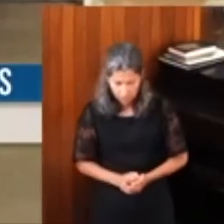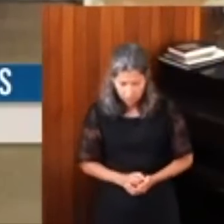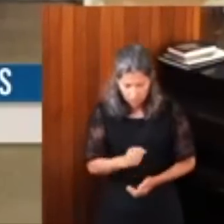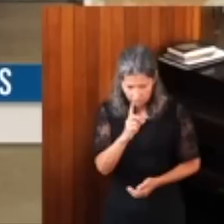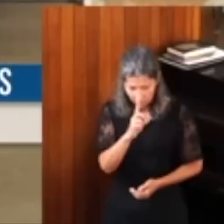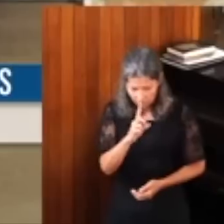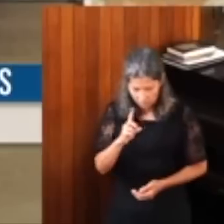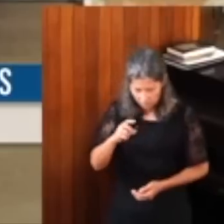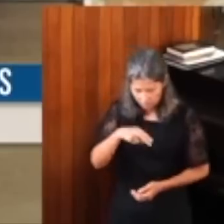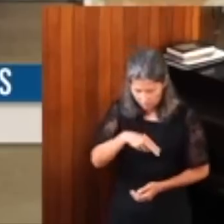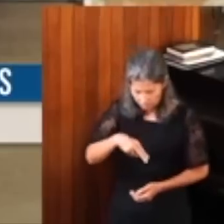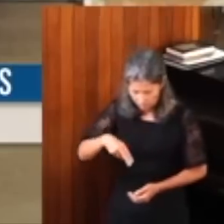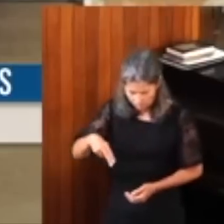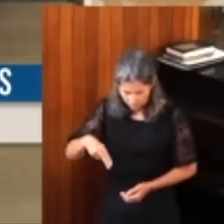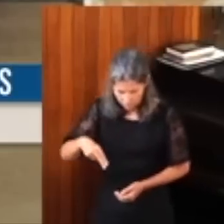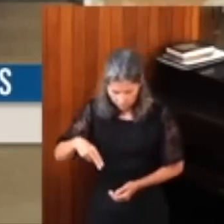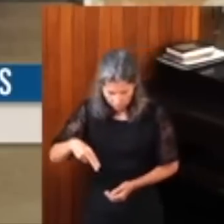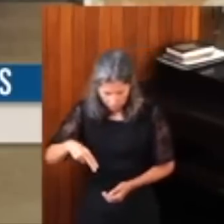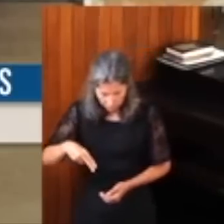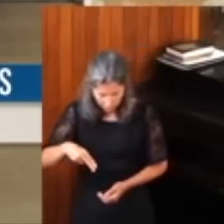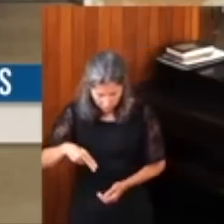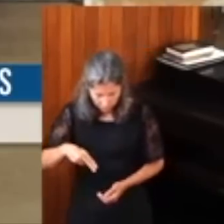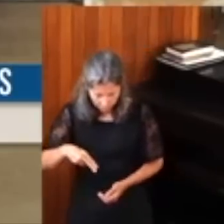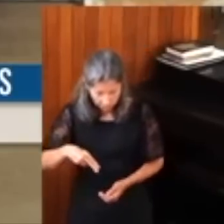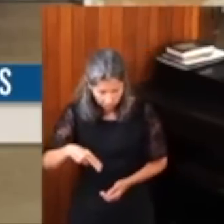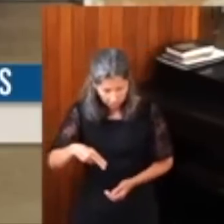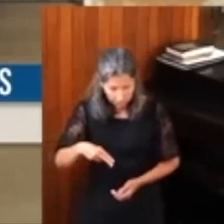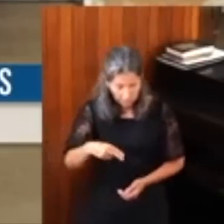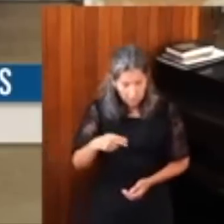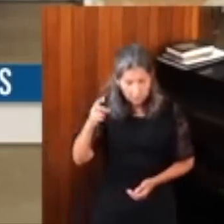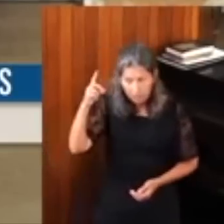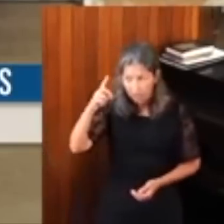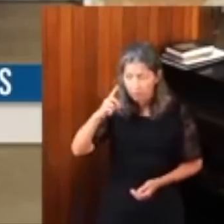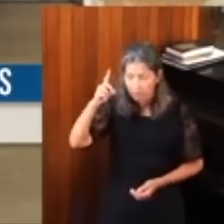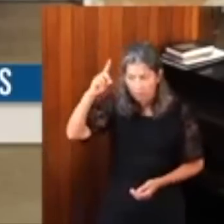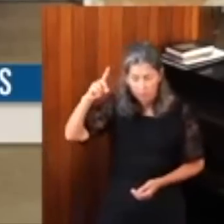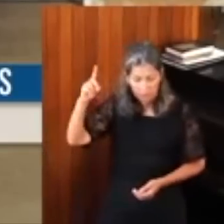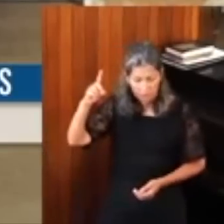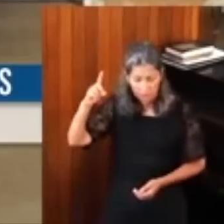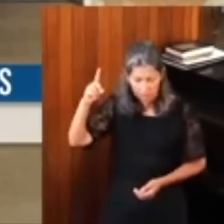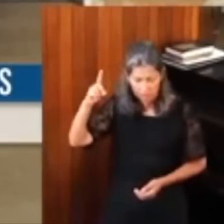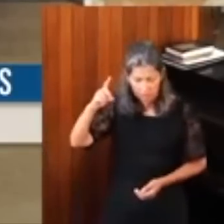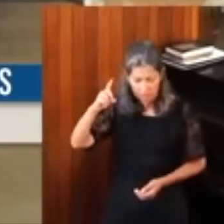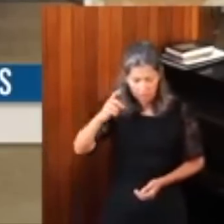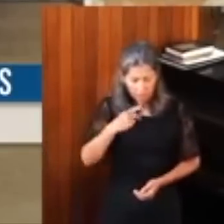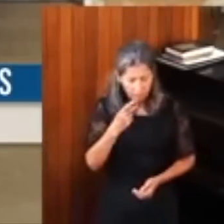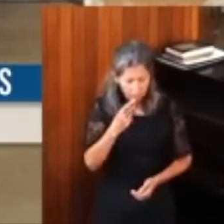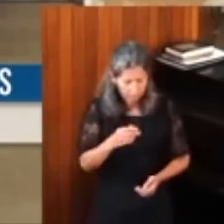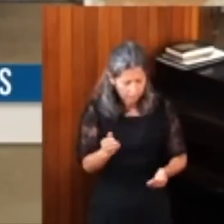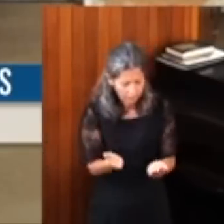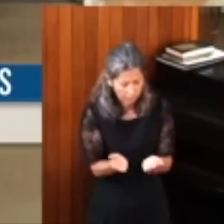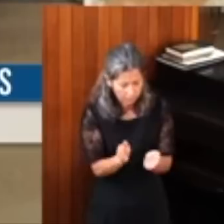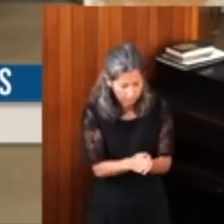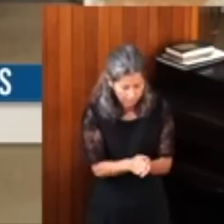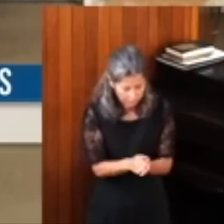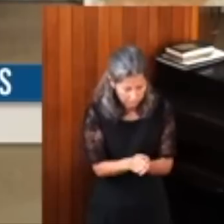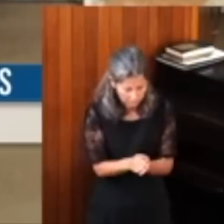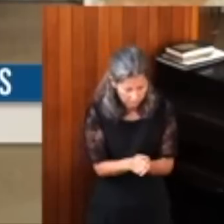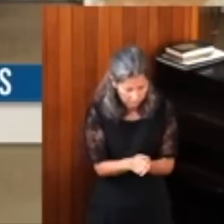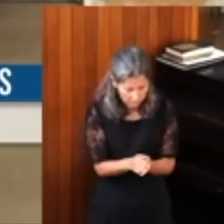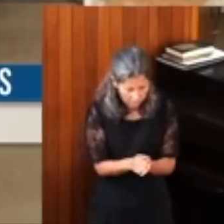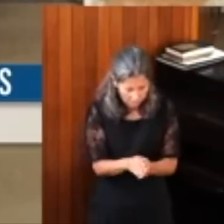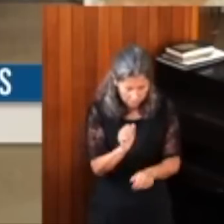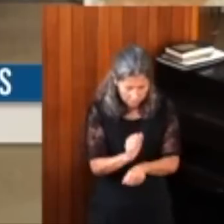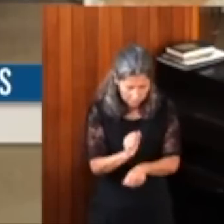Deus diz assim para Daniel: sele as palavras deste livro, fecha, encerra, sela, até o tempo do